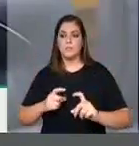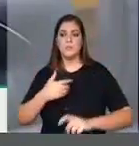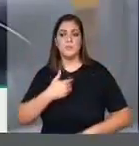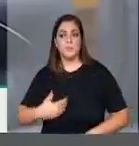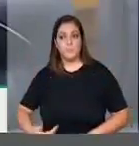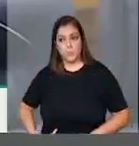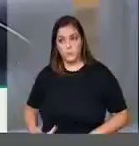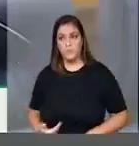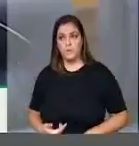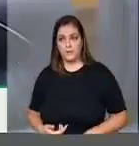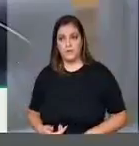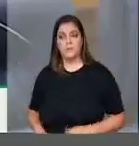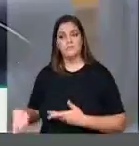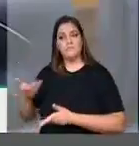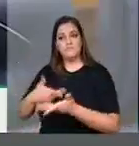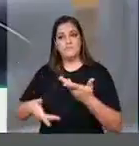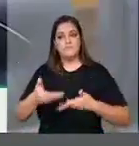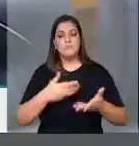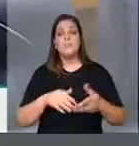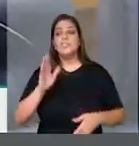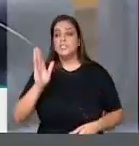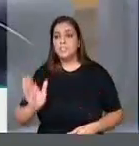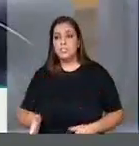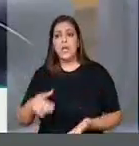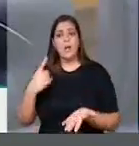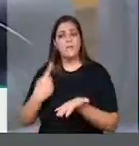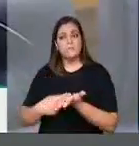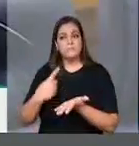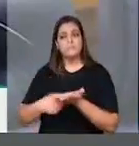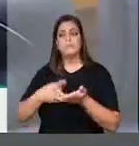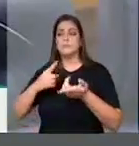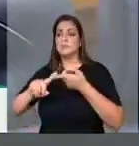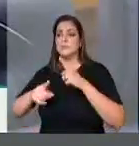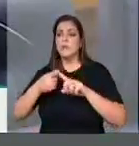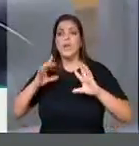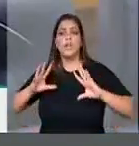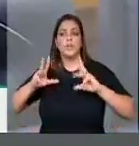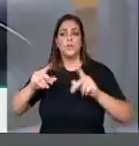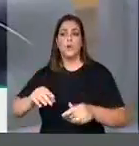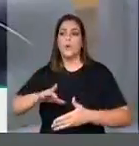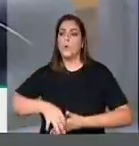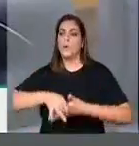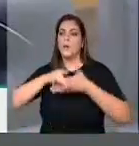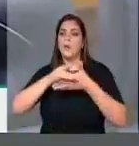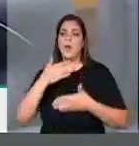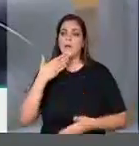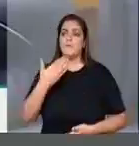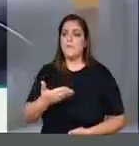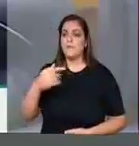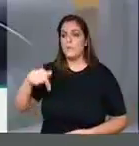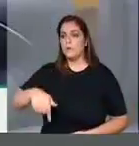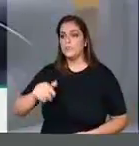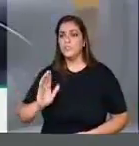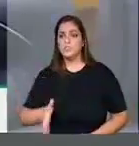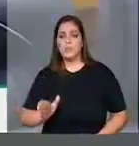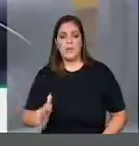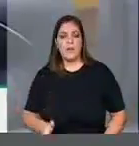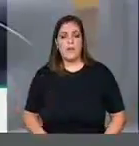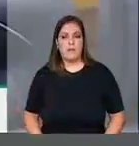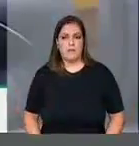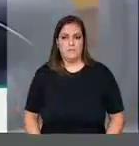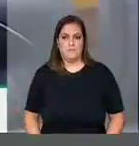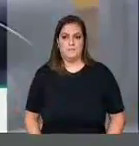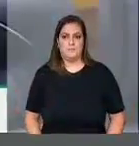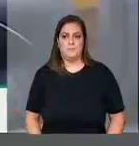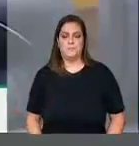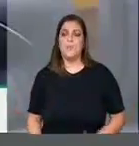administração pública. É matéria de consenso, todos os líderes foram favoráveis à aprovação